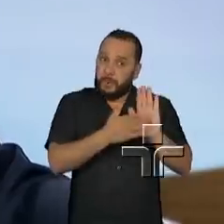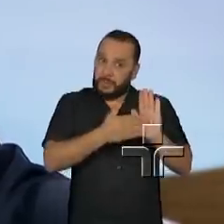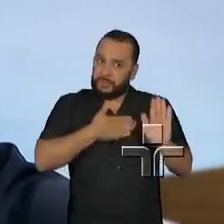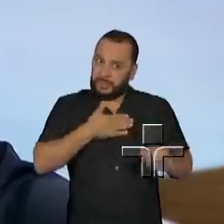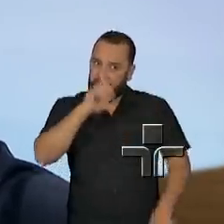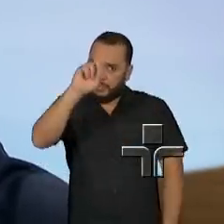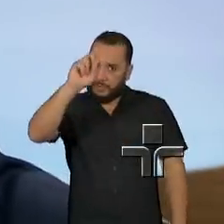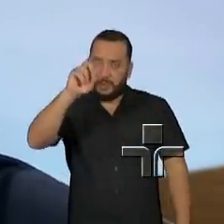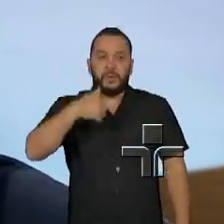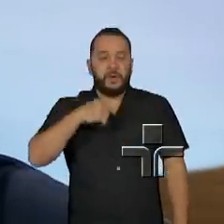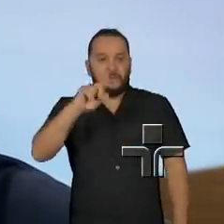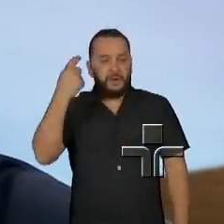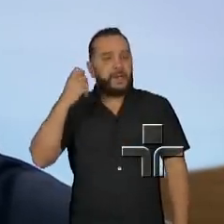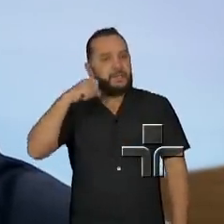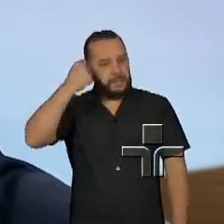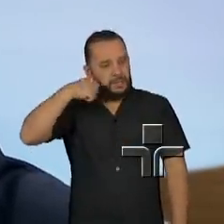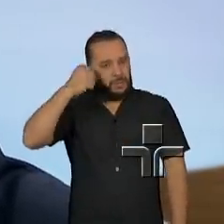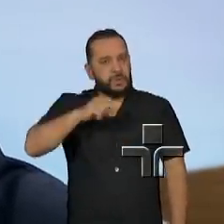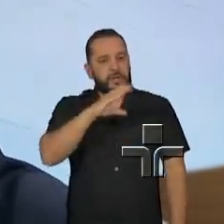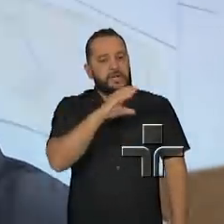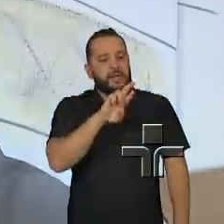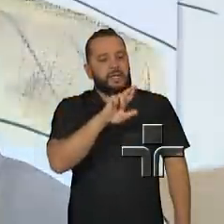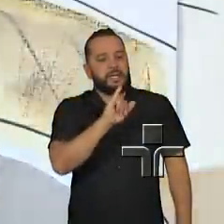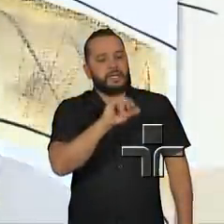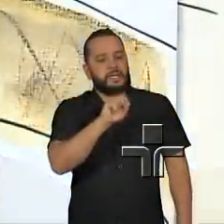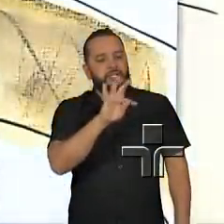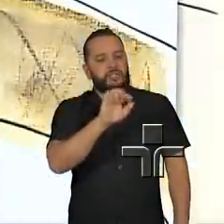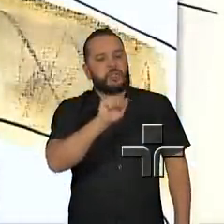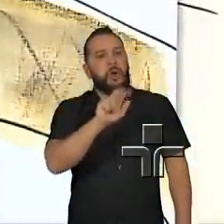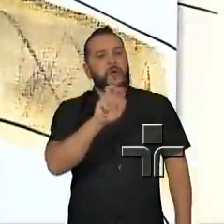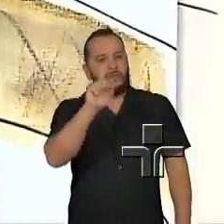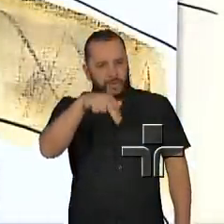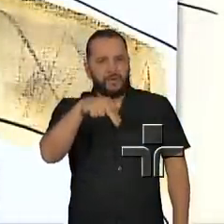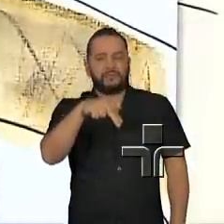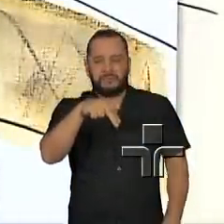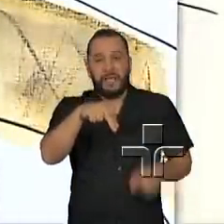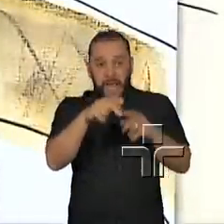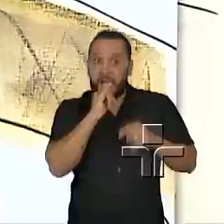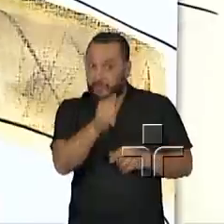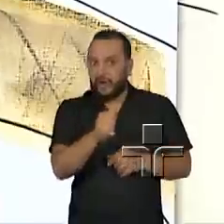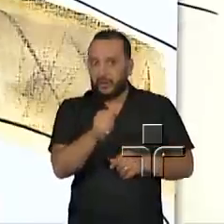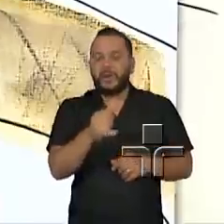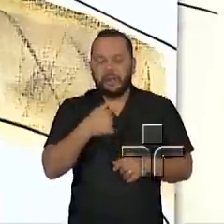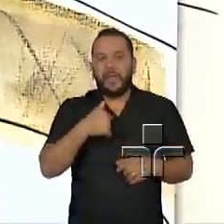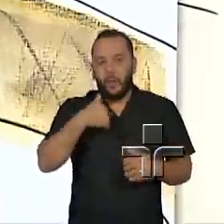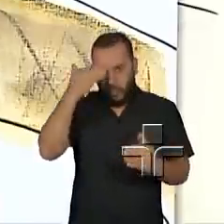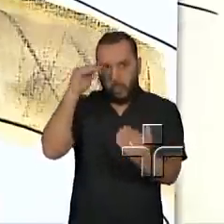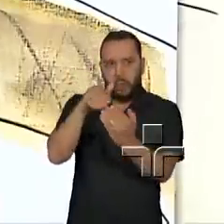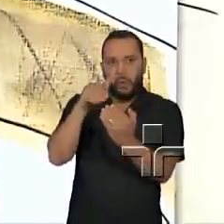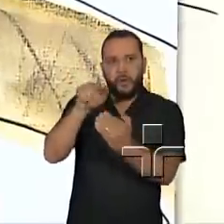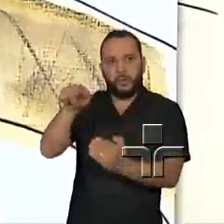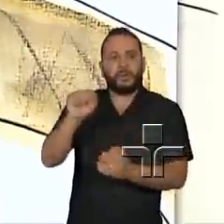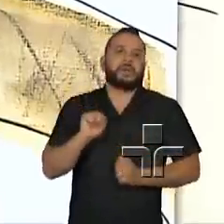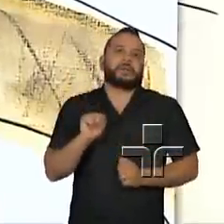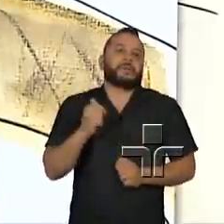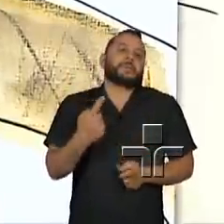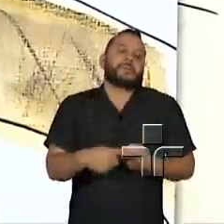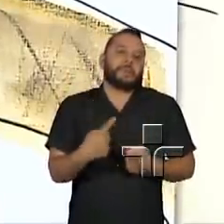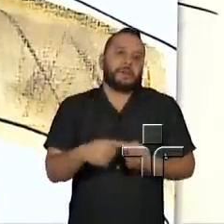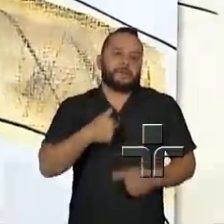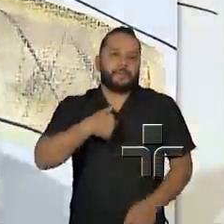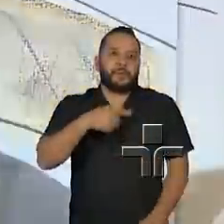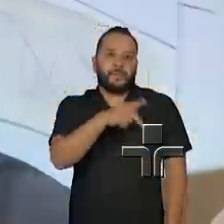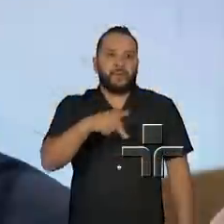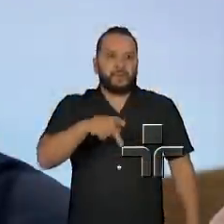é o ex-senador Cristóvão Buarque, mas eu acho que ela faz sentido. Porque me choca que os